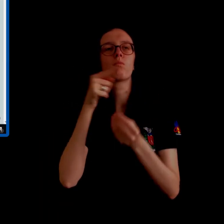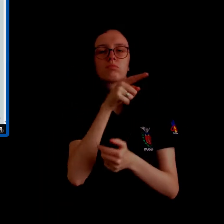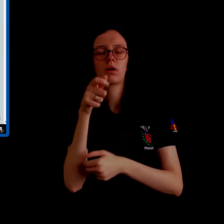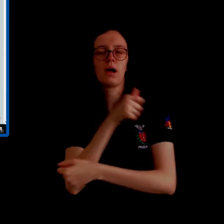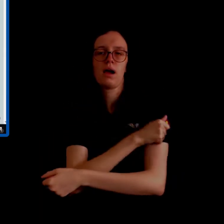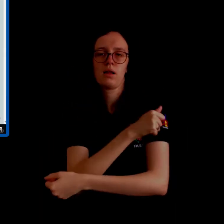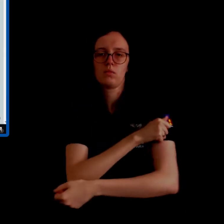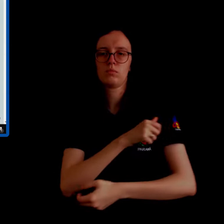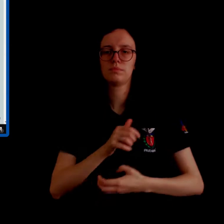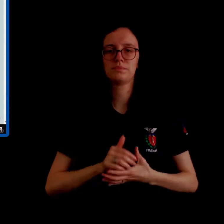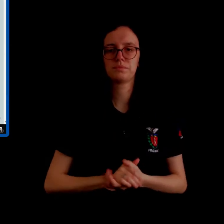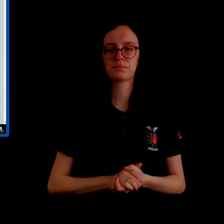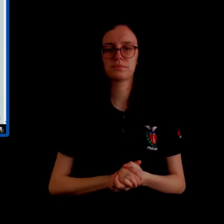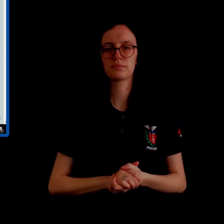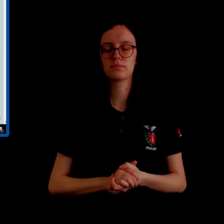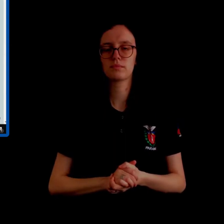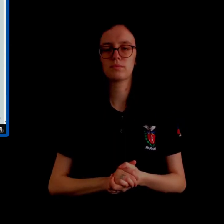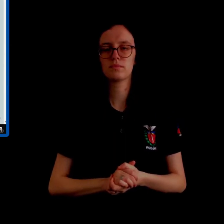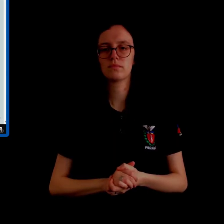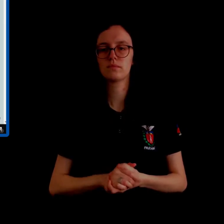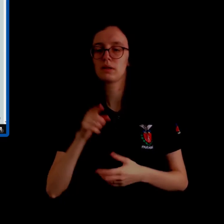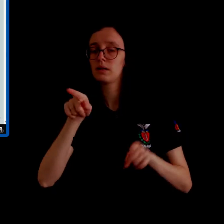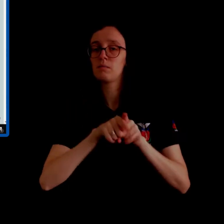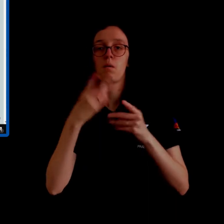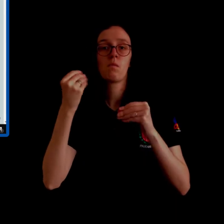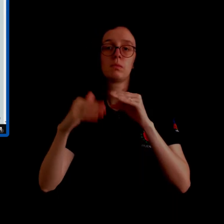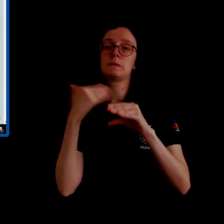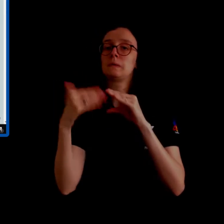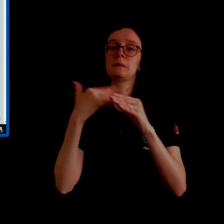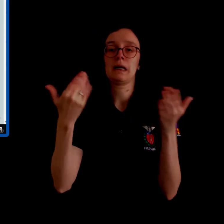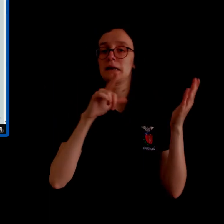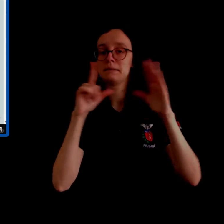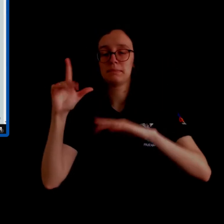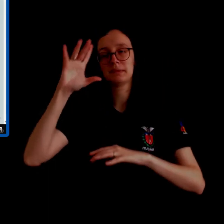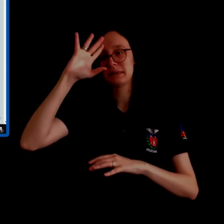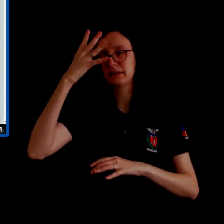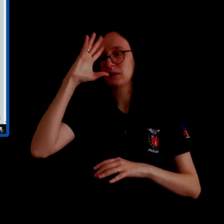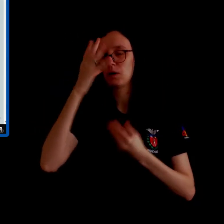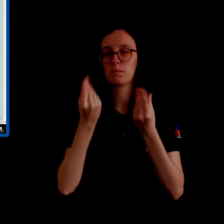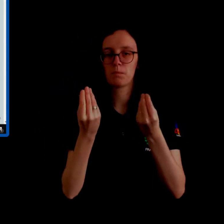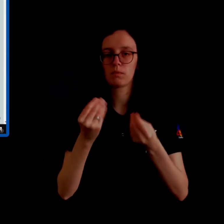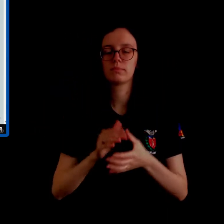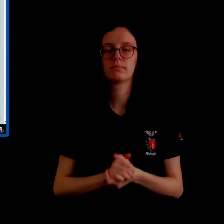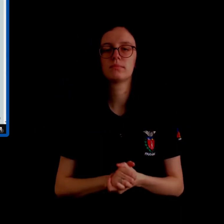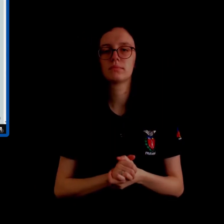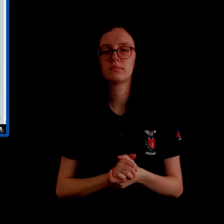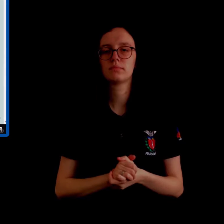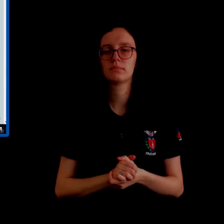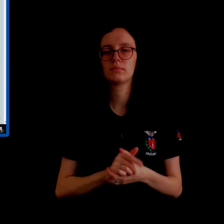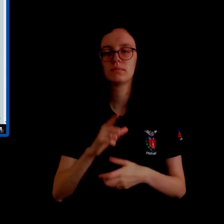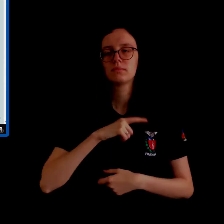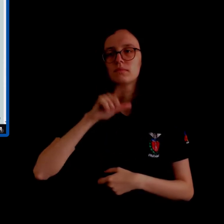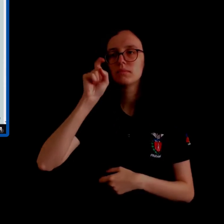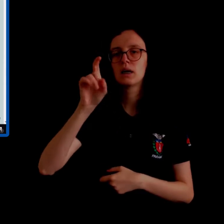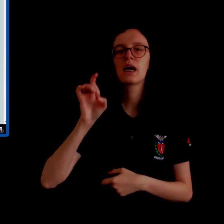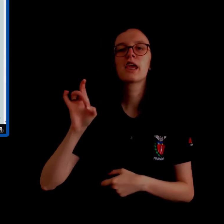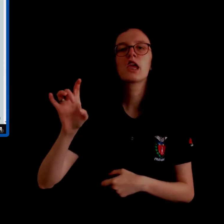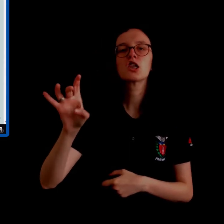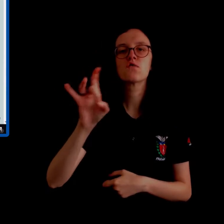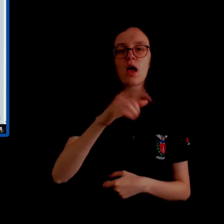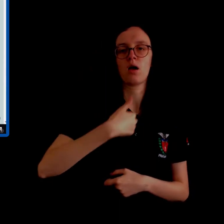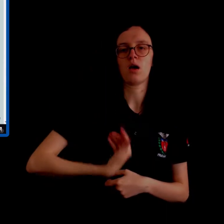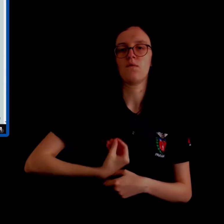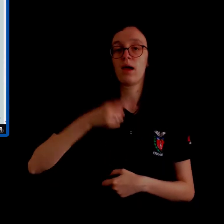alunos? Essa também foi o campeão de atendimento nessa semana. Então eu clico aqui em individual, tá? Então estou na